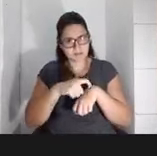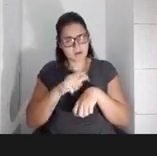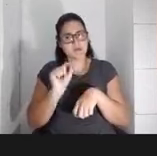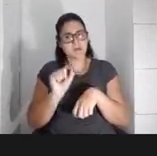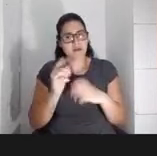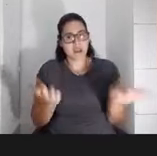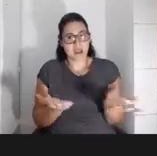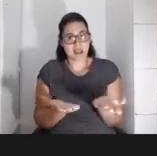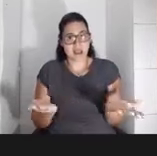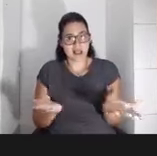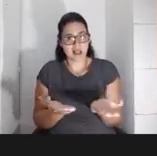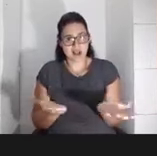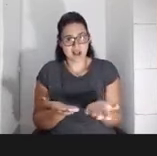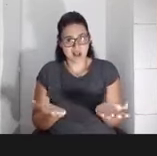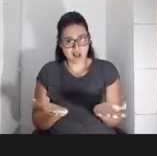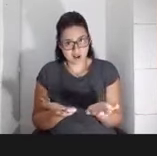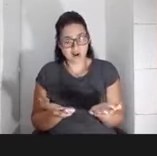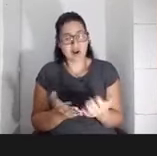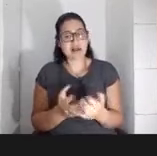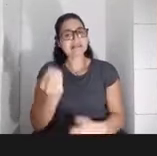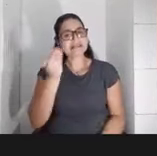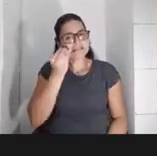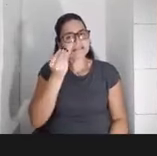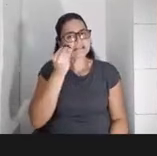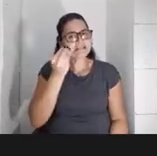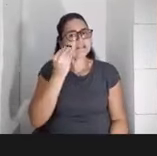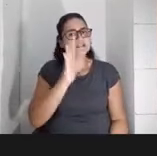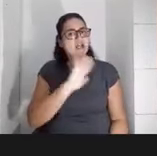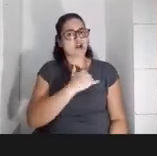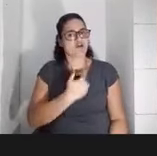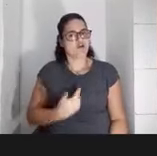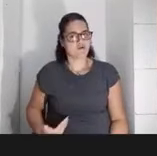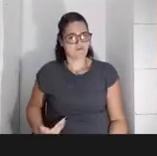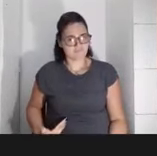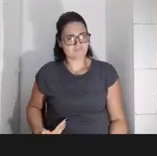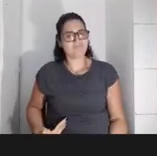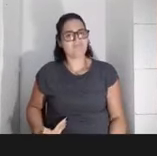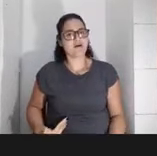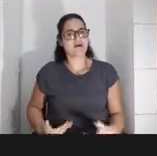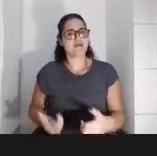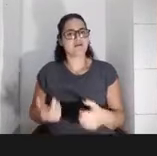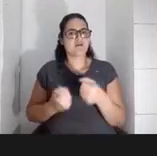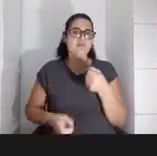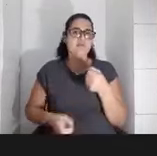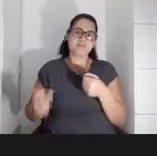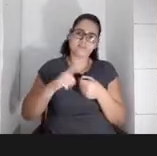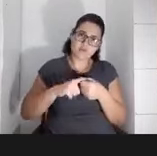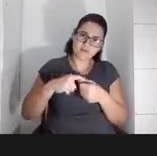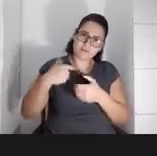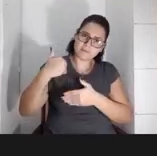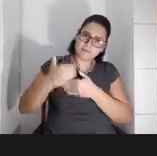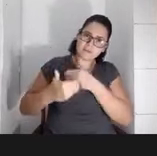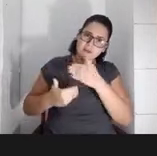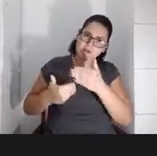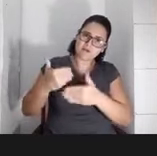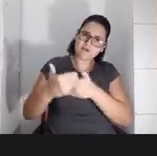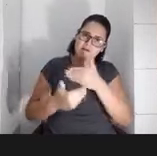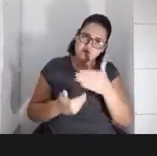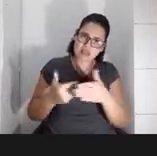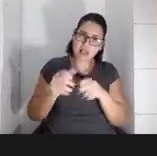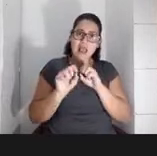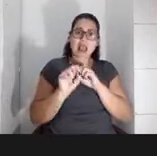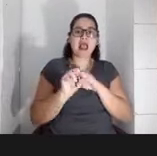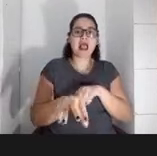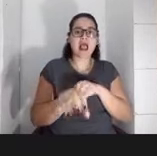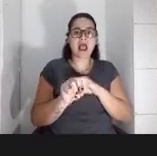agora de uma tentativa dos governos de retomarem o processo das aulas como se